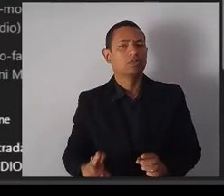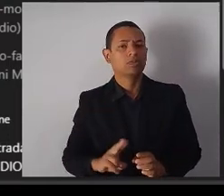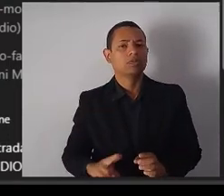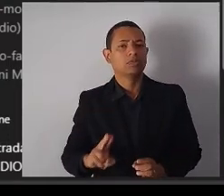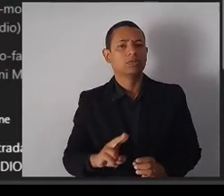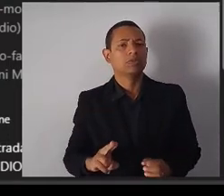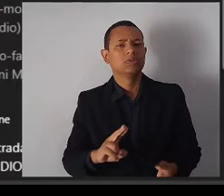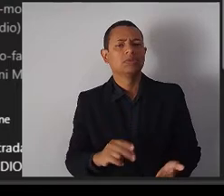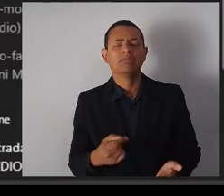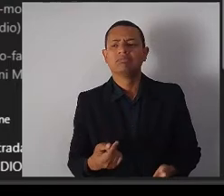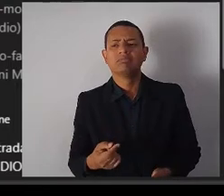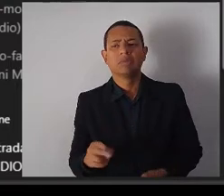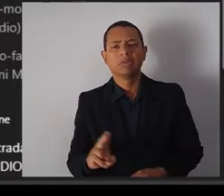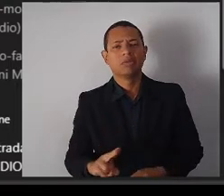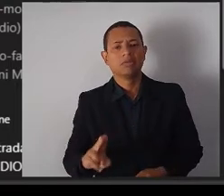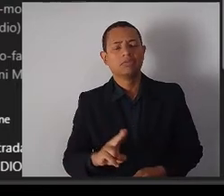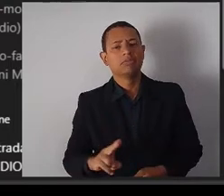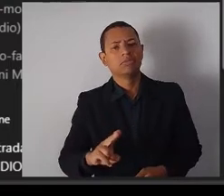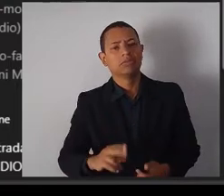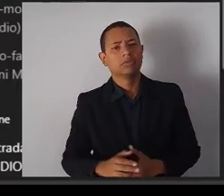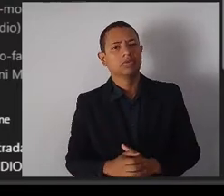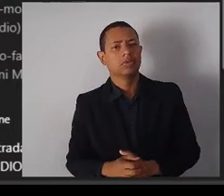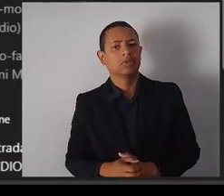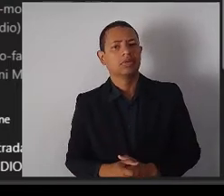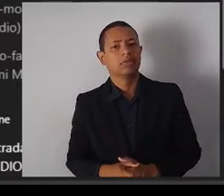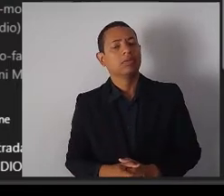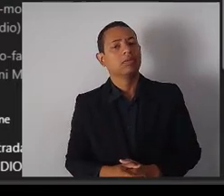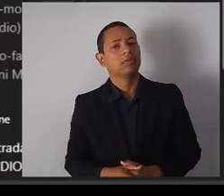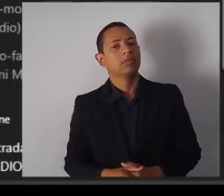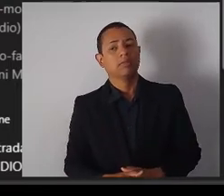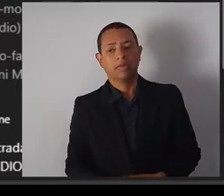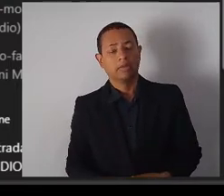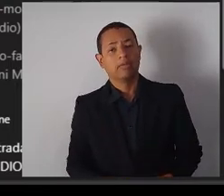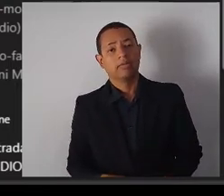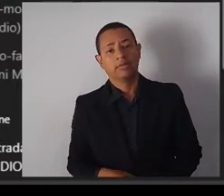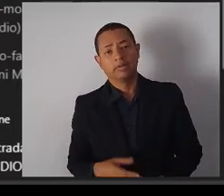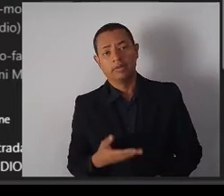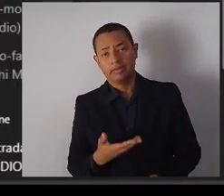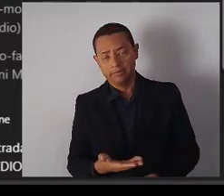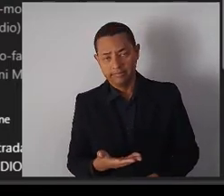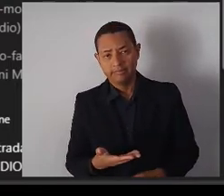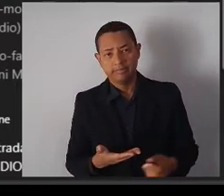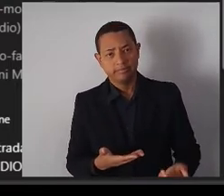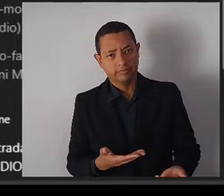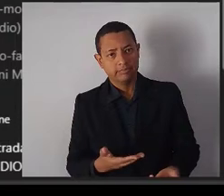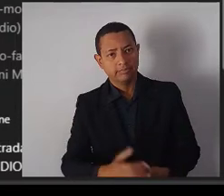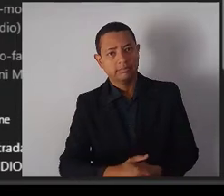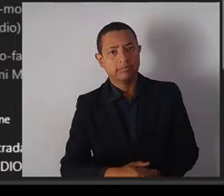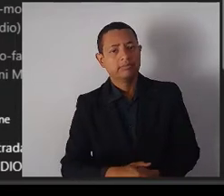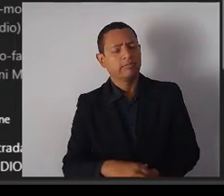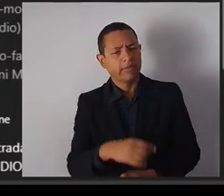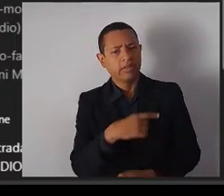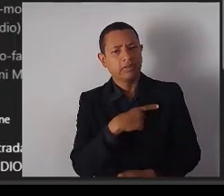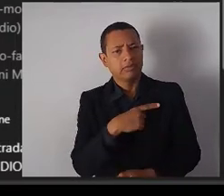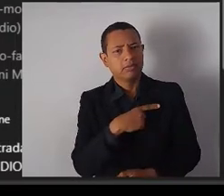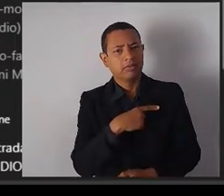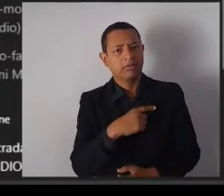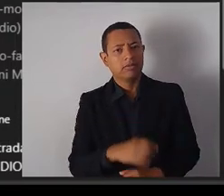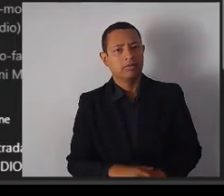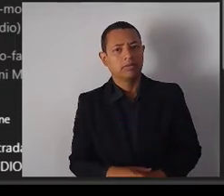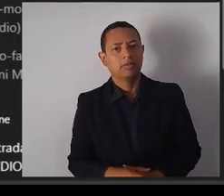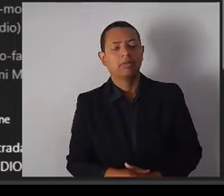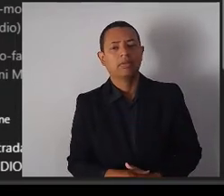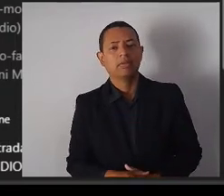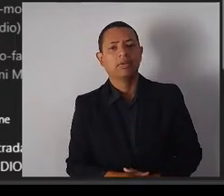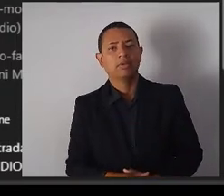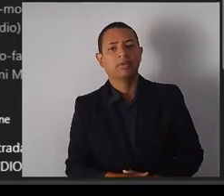A utilidade do proveito para o autor da demanda inexiste. Qual utilidade se pode